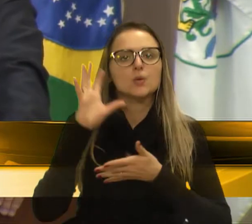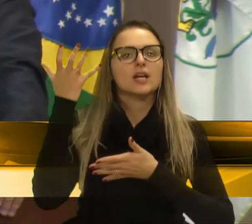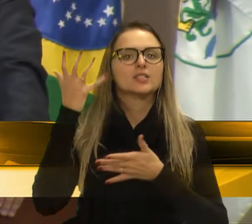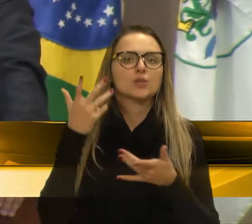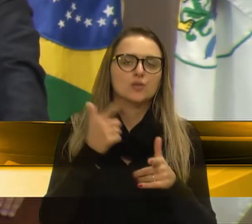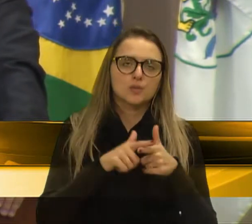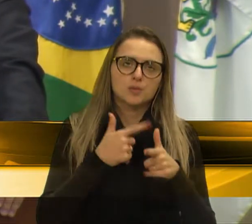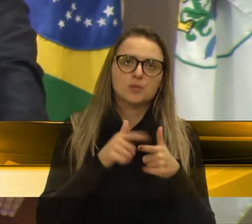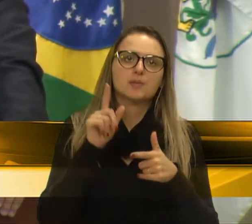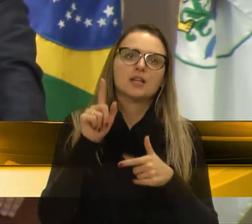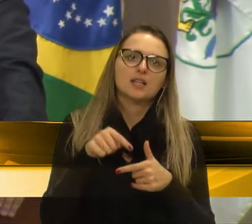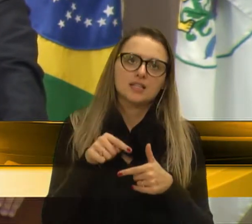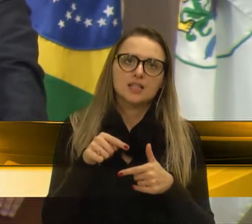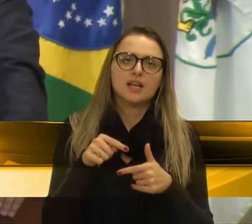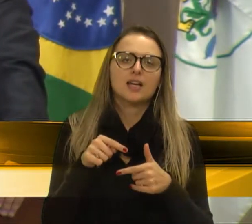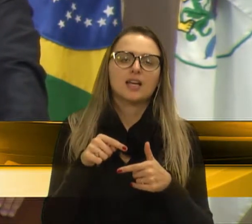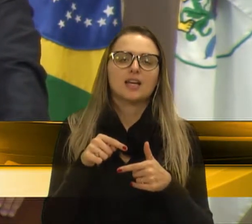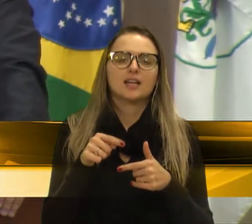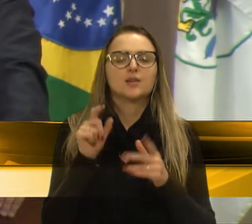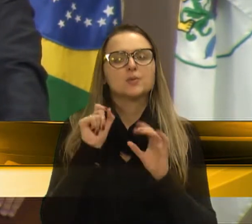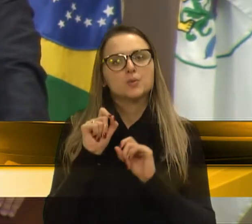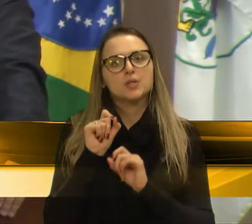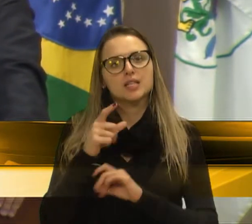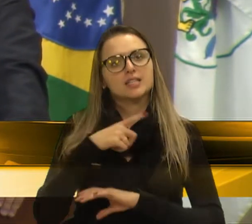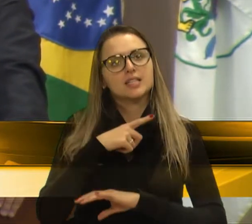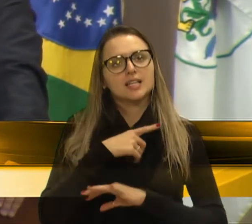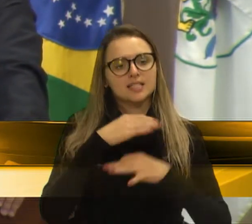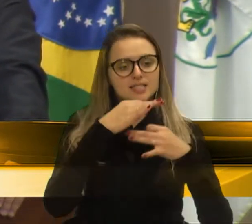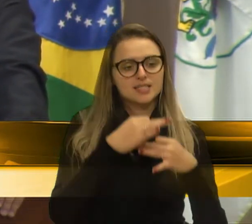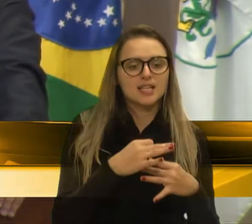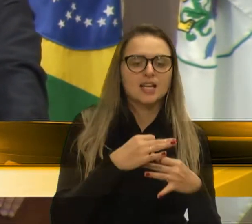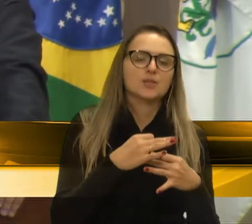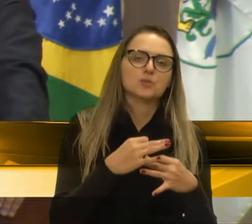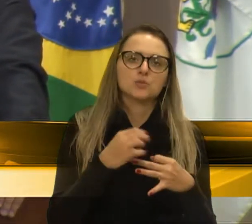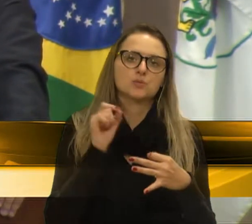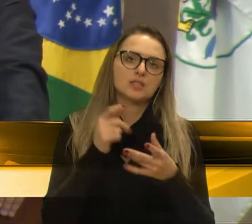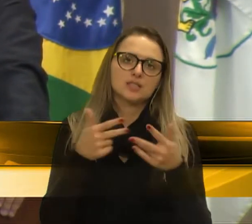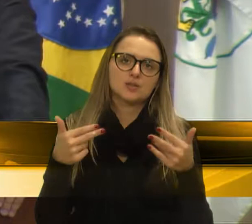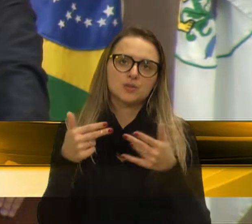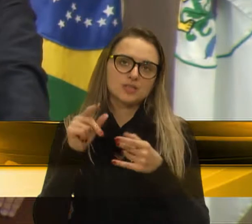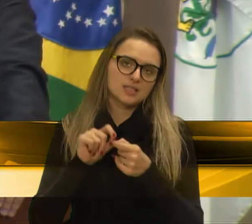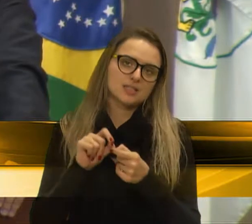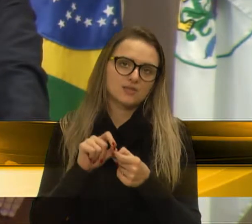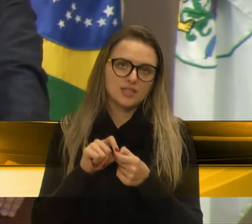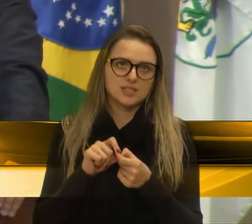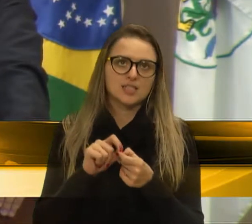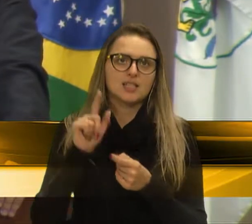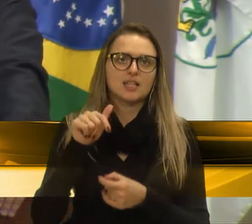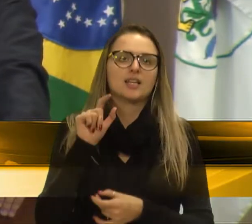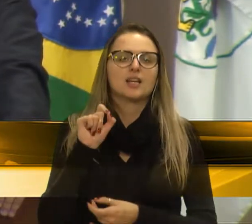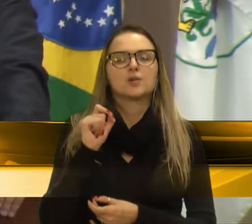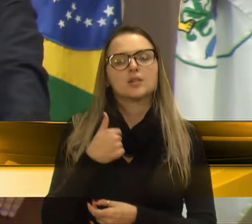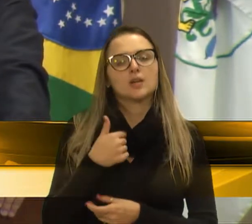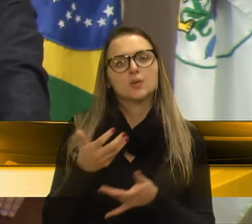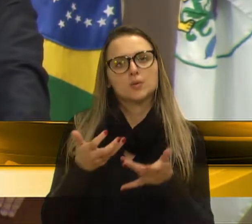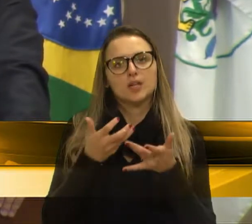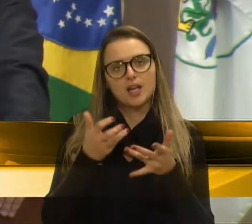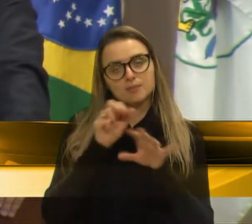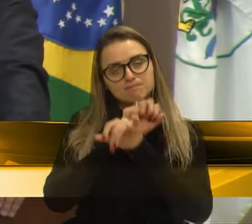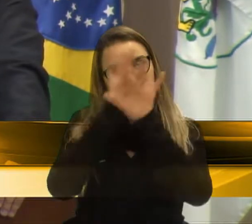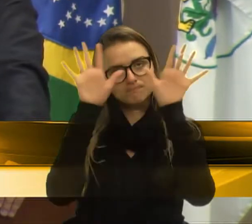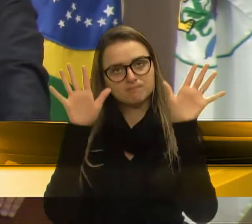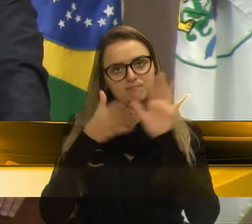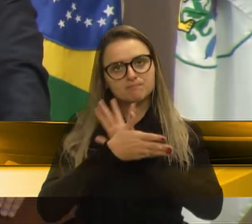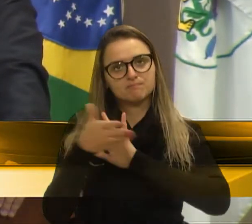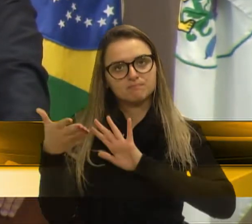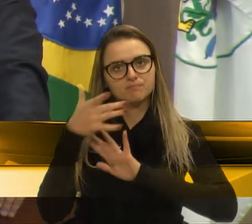isso é produto de uma convicção e não de uma circunstância. E é isso que eu queria deixar muito claro para